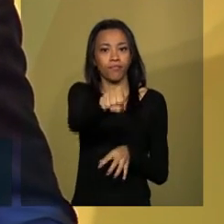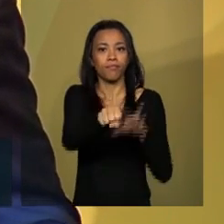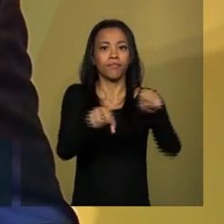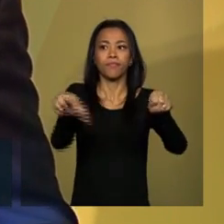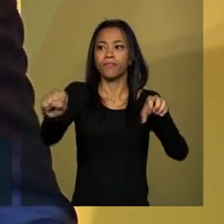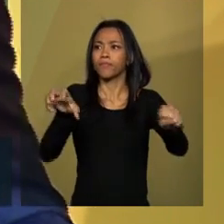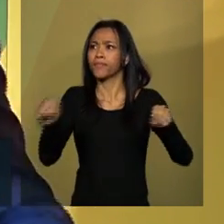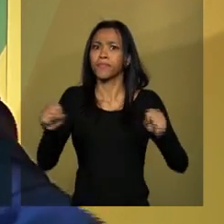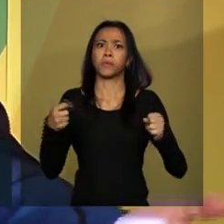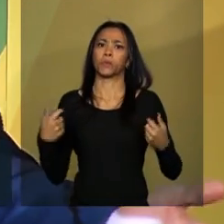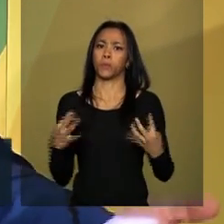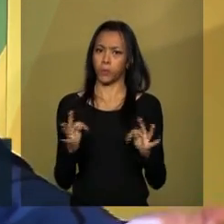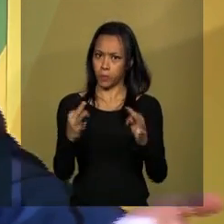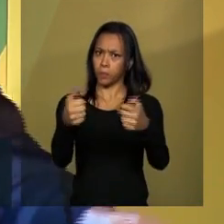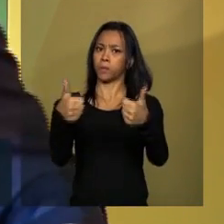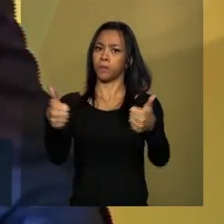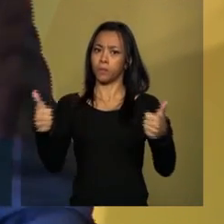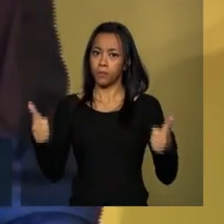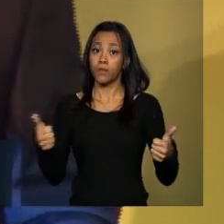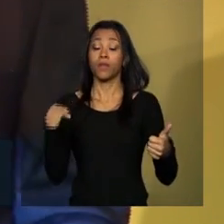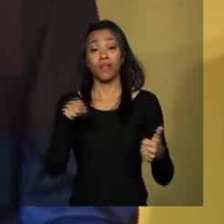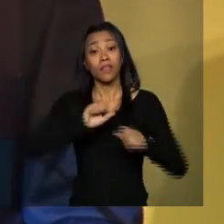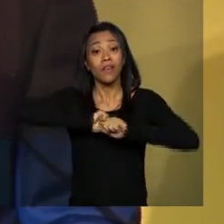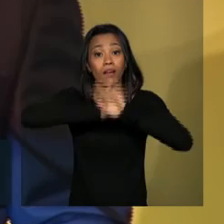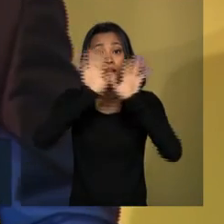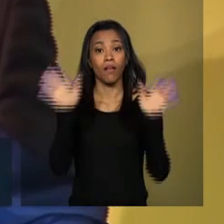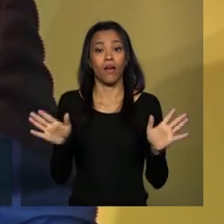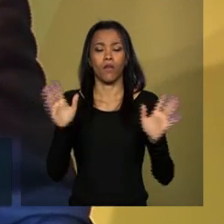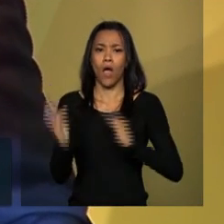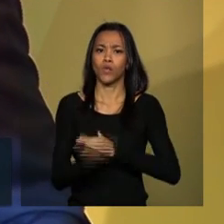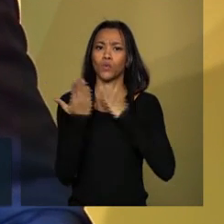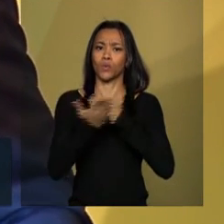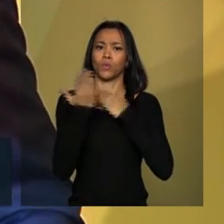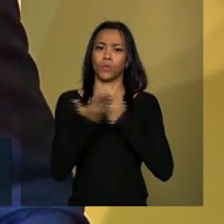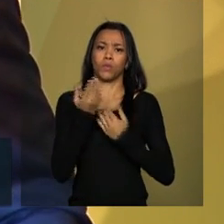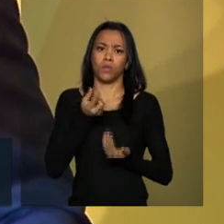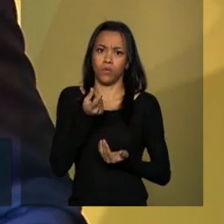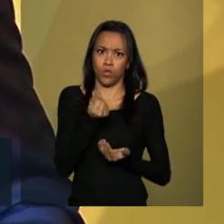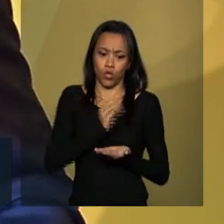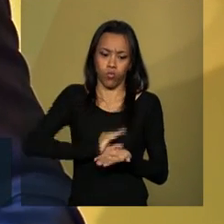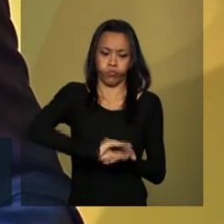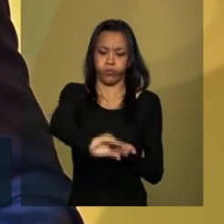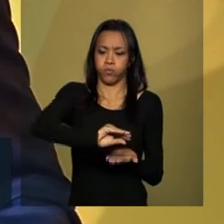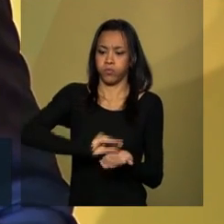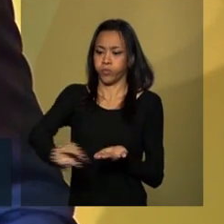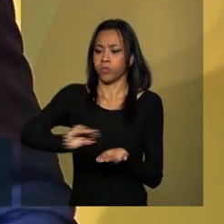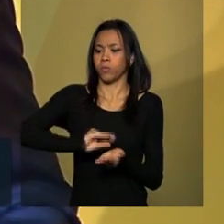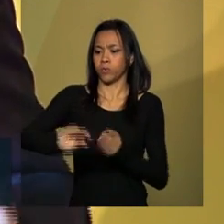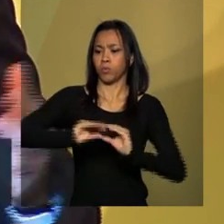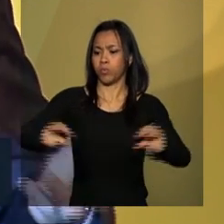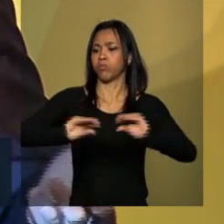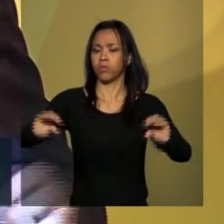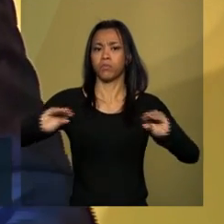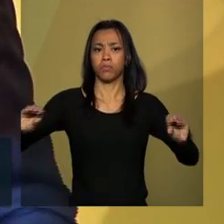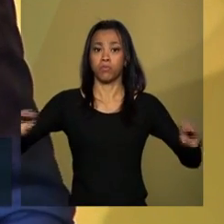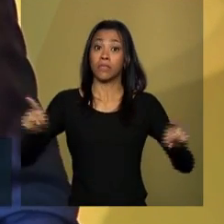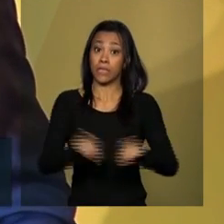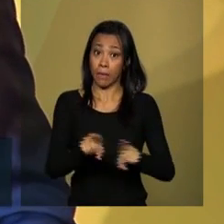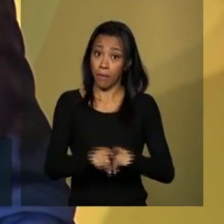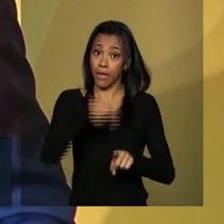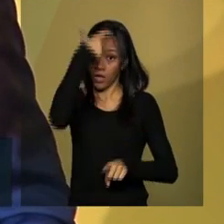Isso vai melhorar a vida de toda a população. O quarto canal, claro, é o aumento de investimentos. Quando se aumenta investimento, se aumenta o capital físico